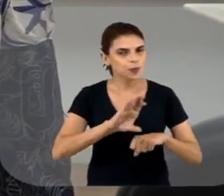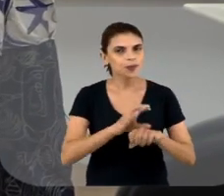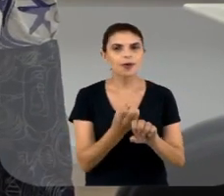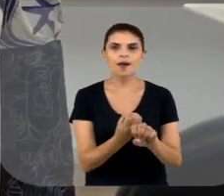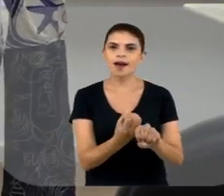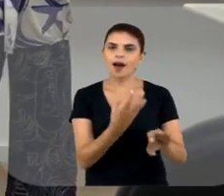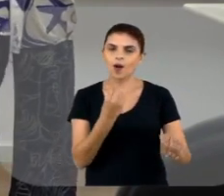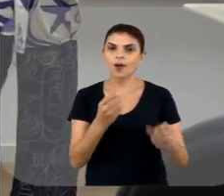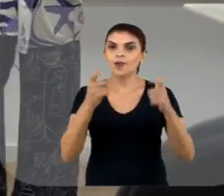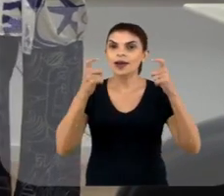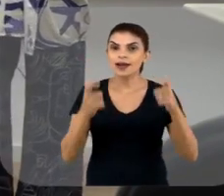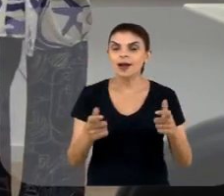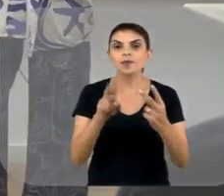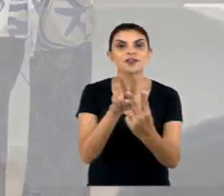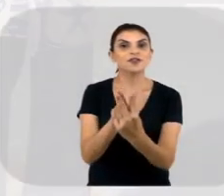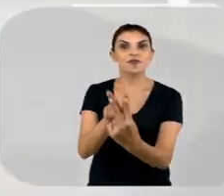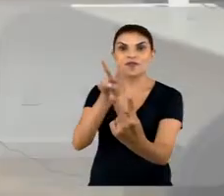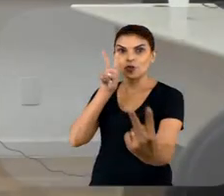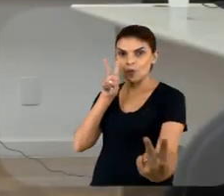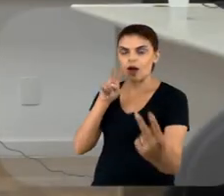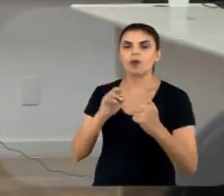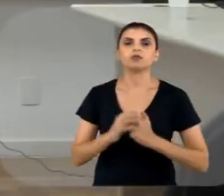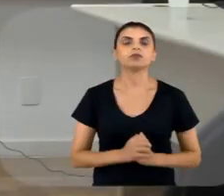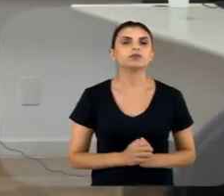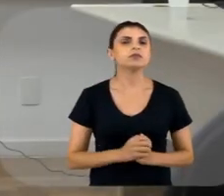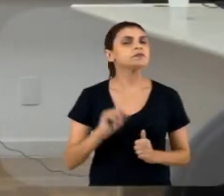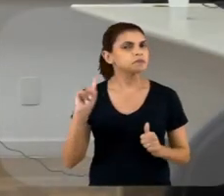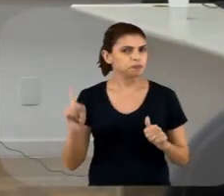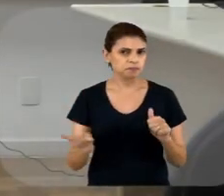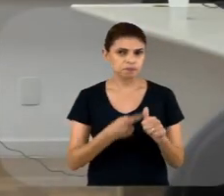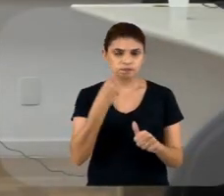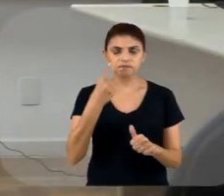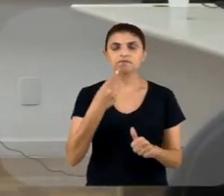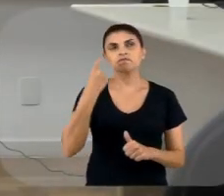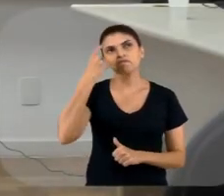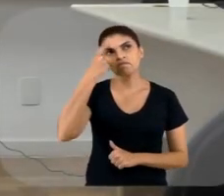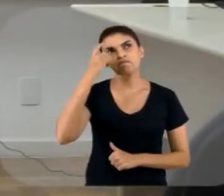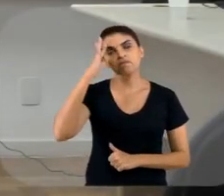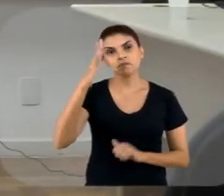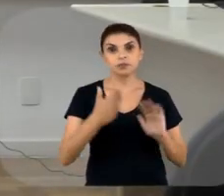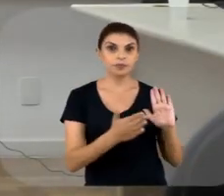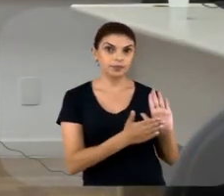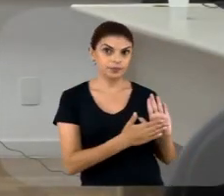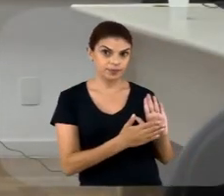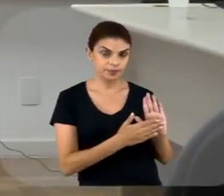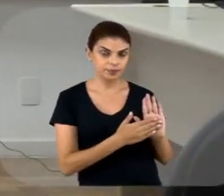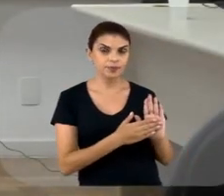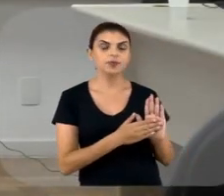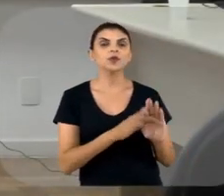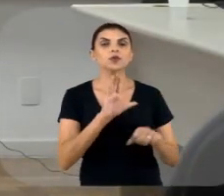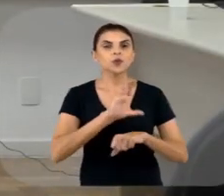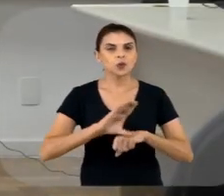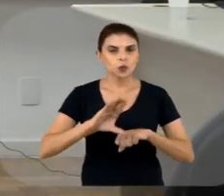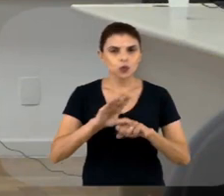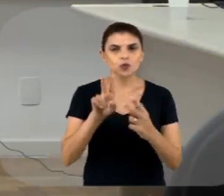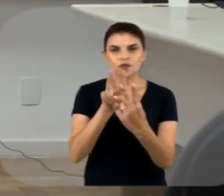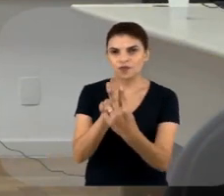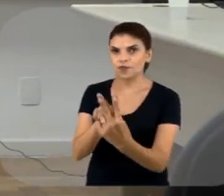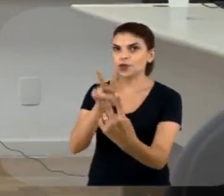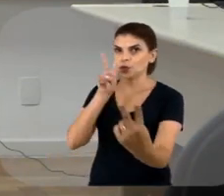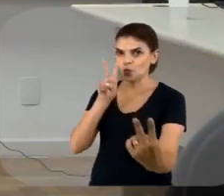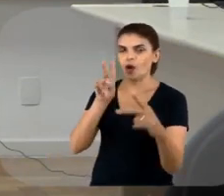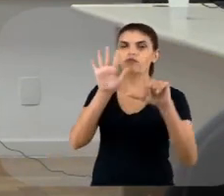online dentro do campus virtual. Primeira coisa, quando a gente tem uma proposta,